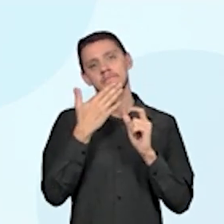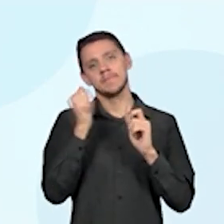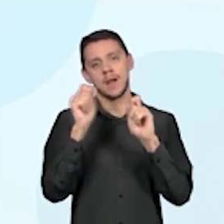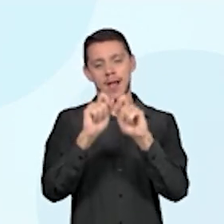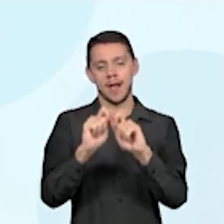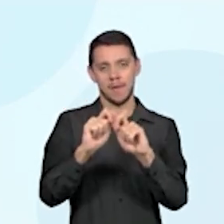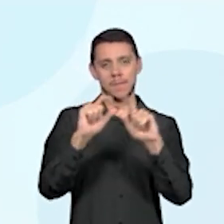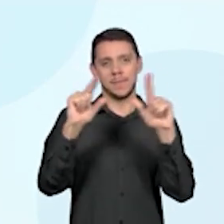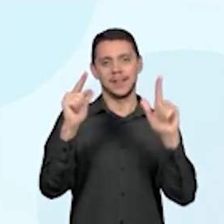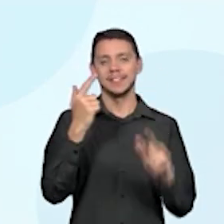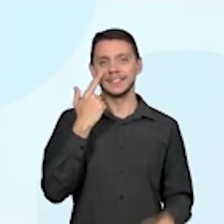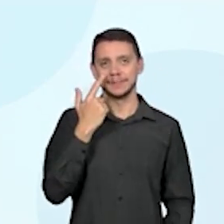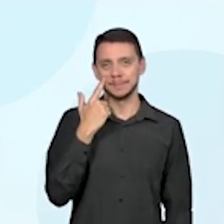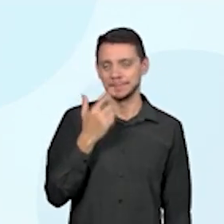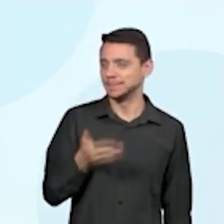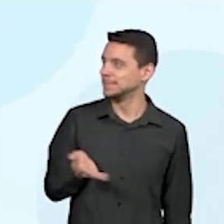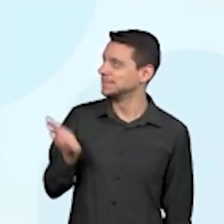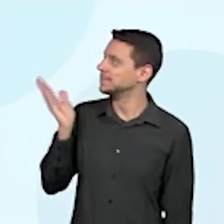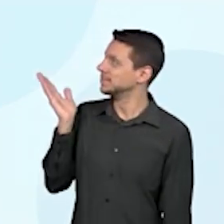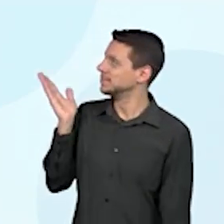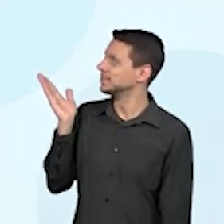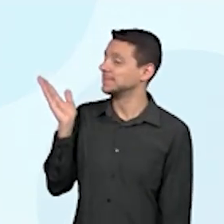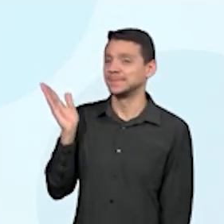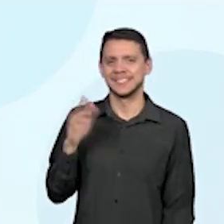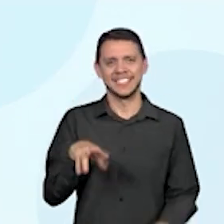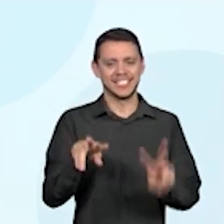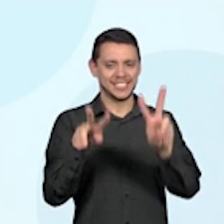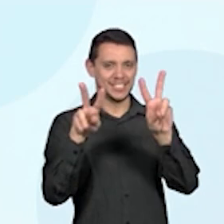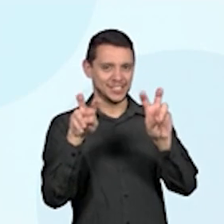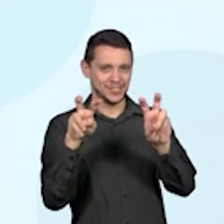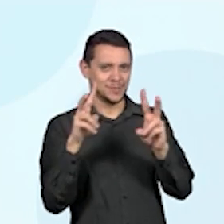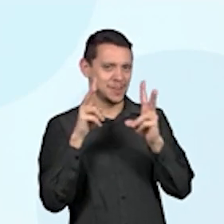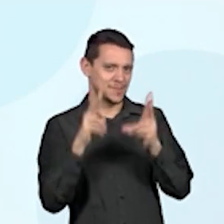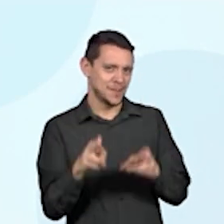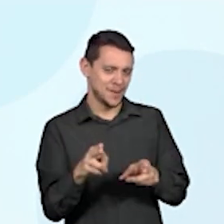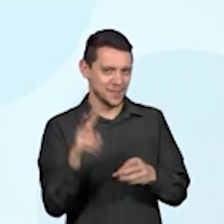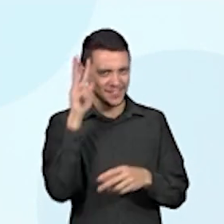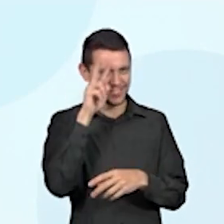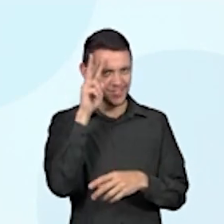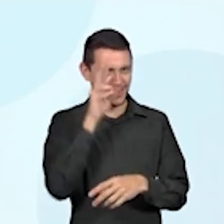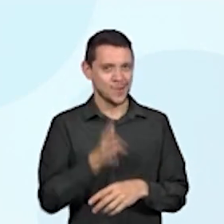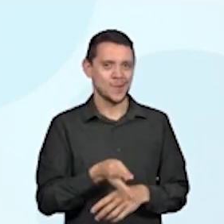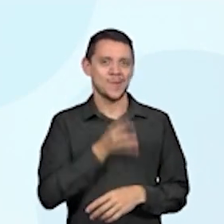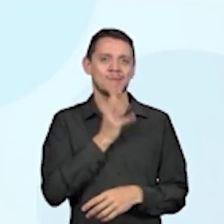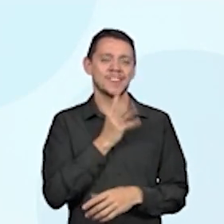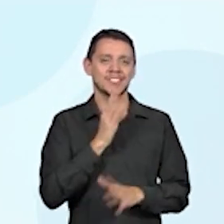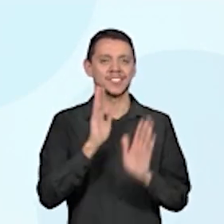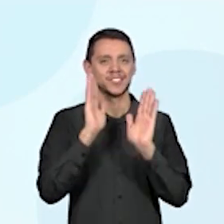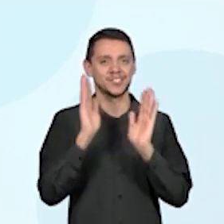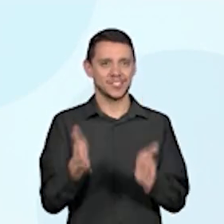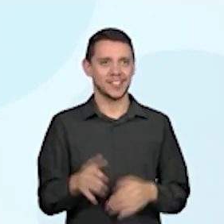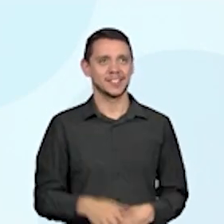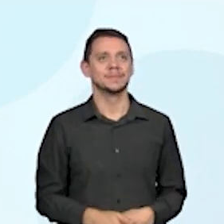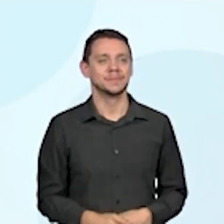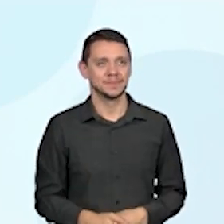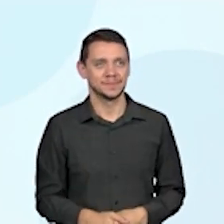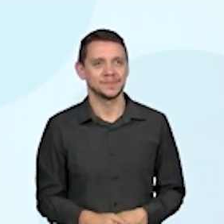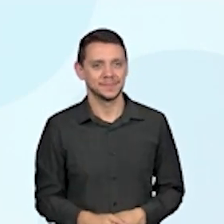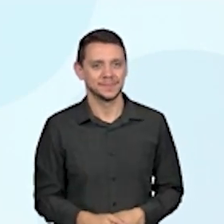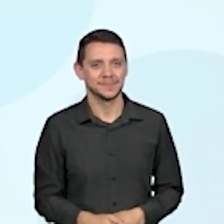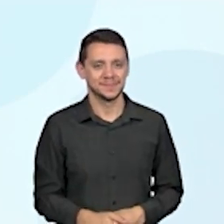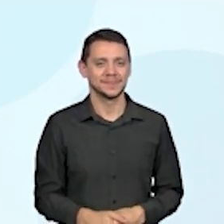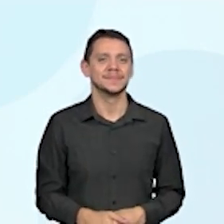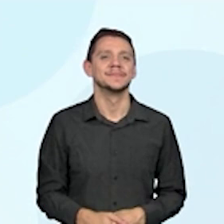maior, com o mesmo título e com a história conhecida. Pensando melhor, eu